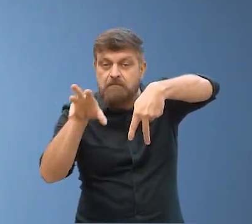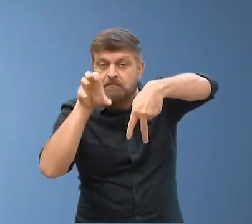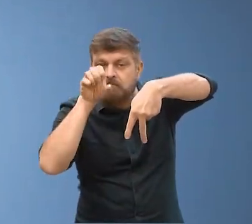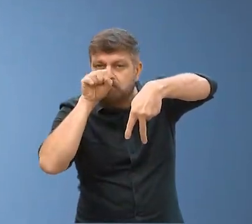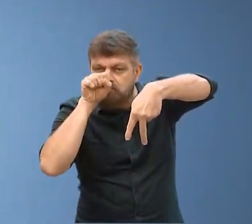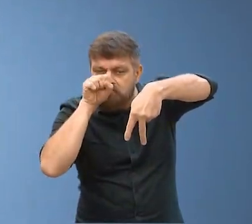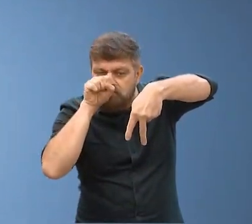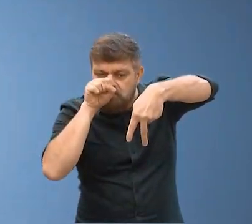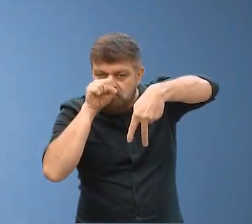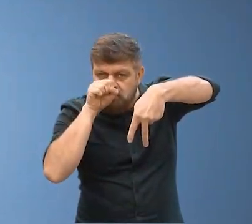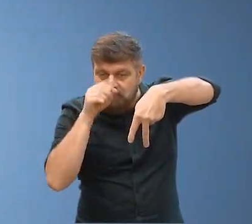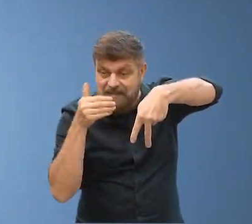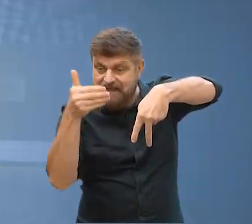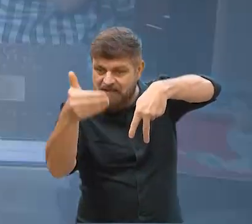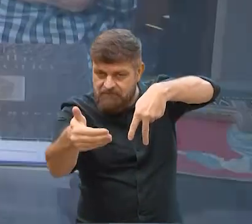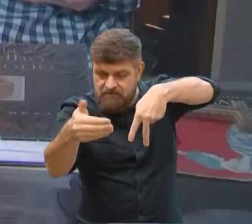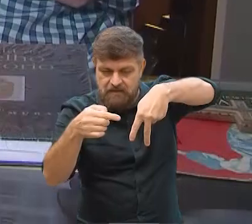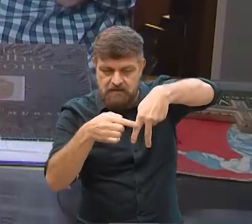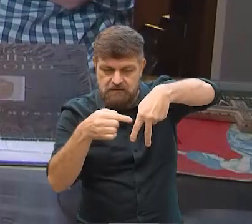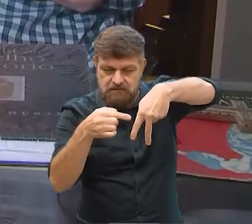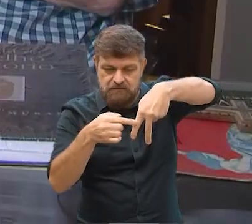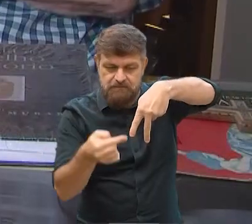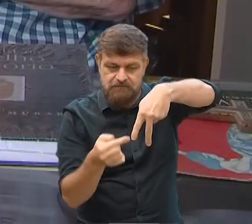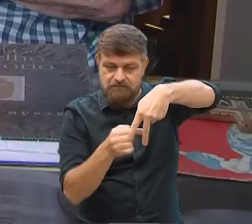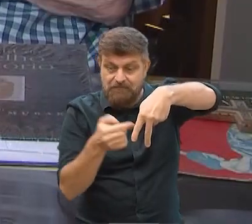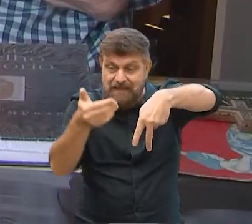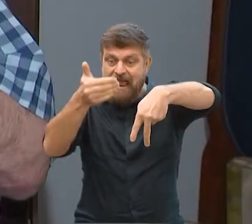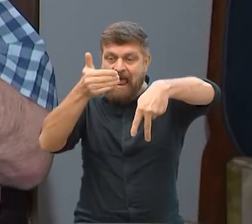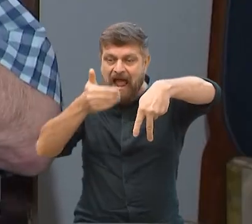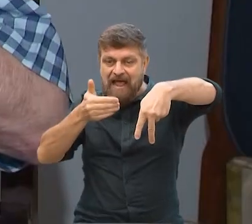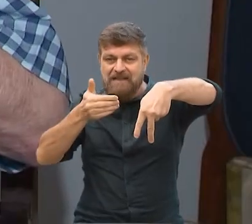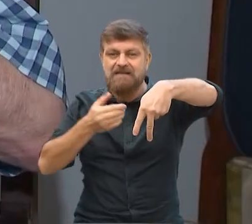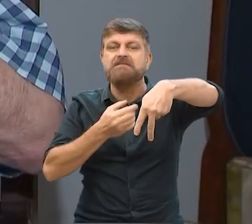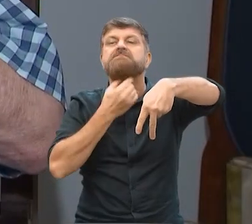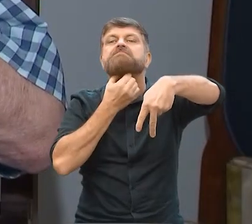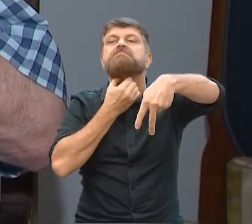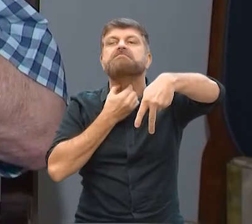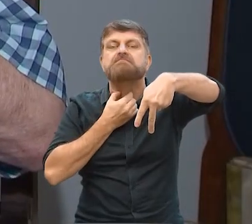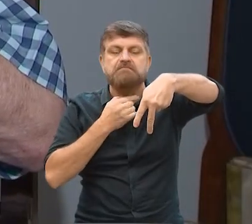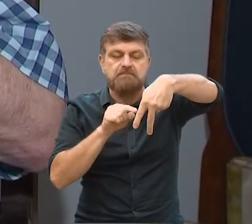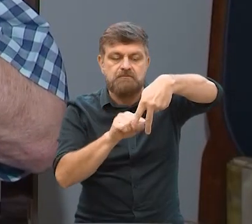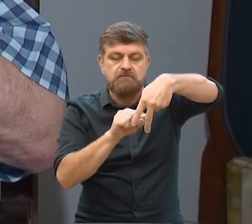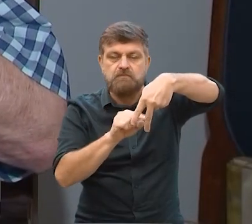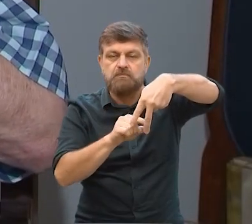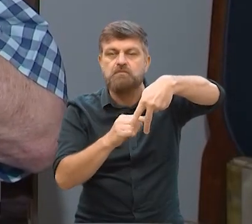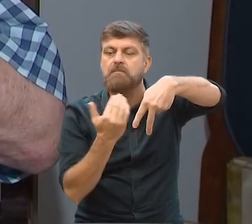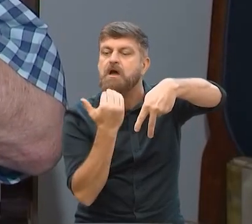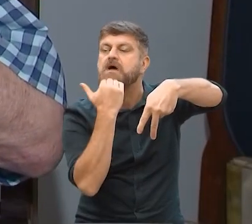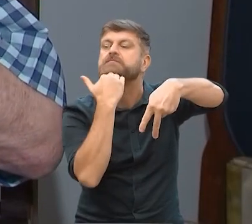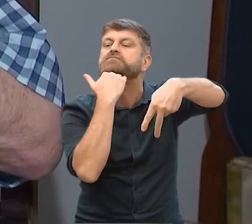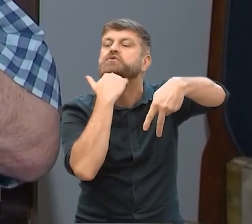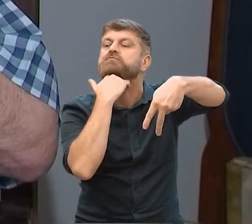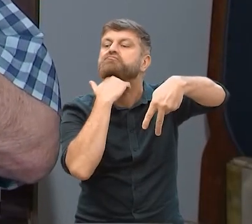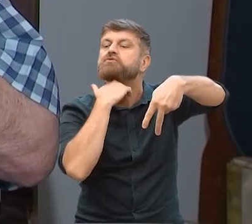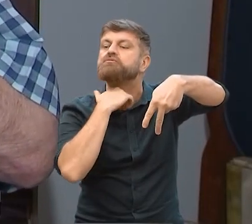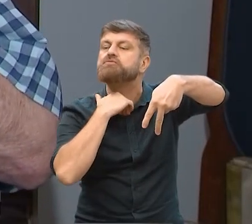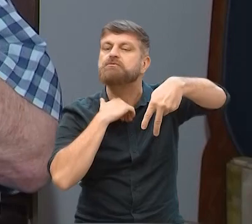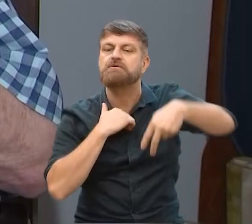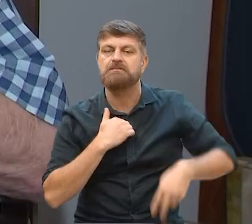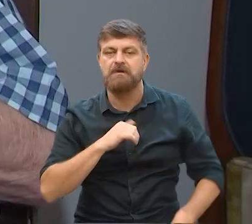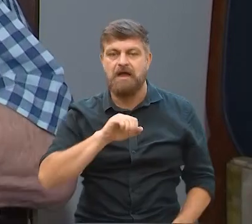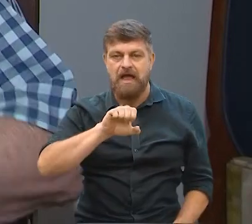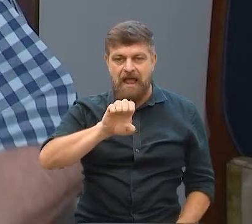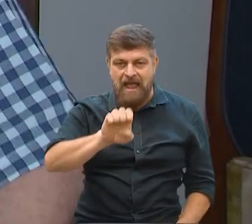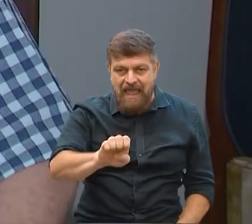via respiratória, que é na frente, né, traqueia, brônquios até o pulmão, e para trás vem já o tubo digestivo, onde se